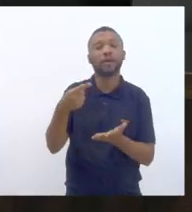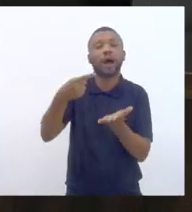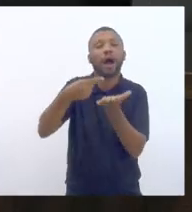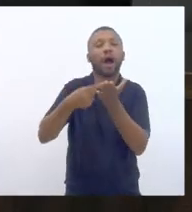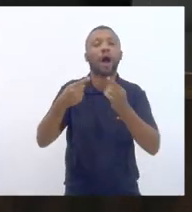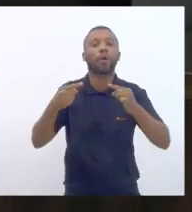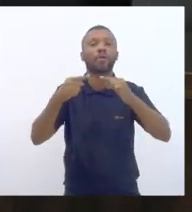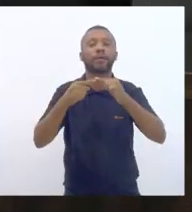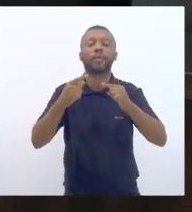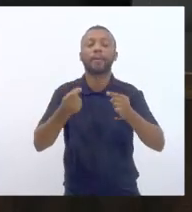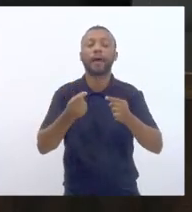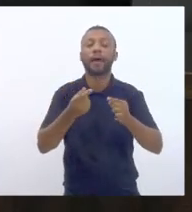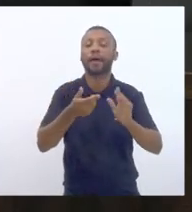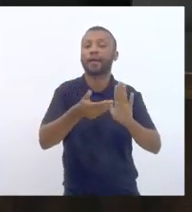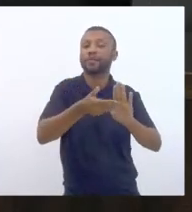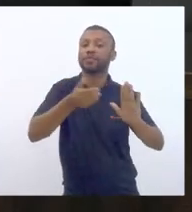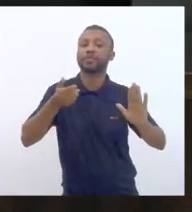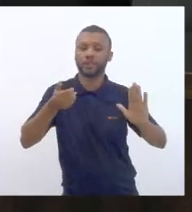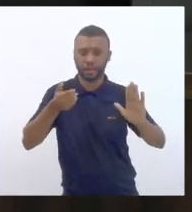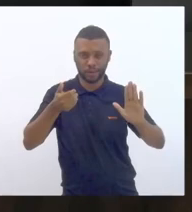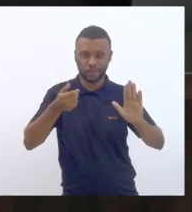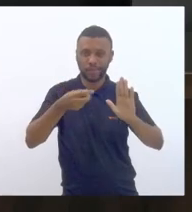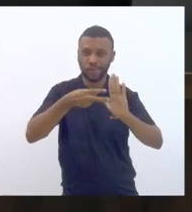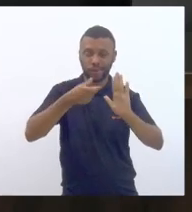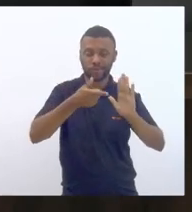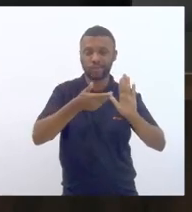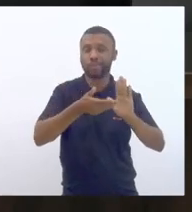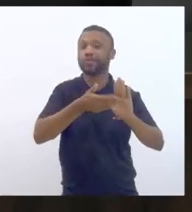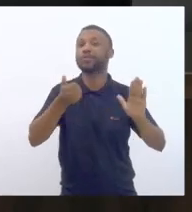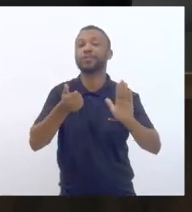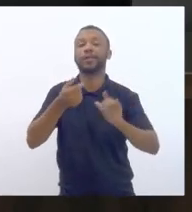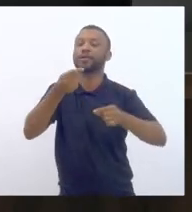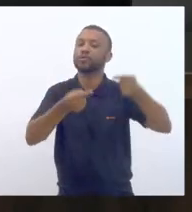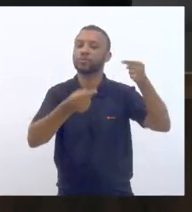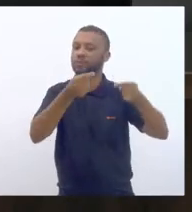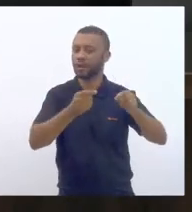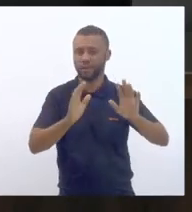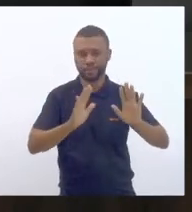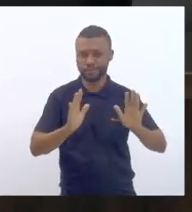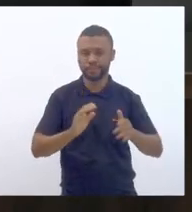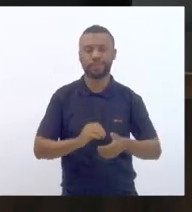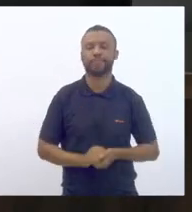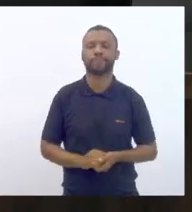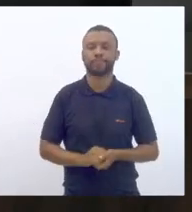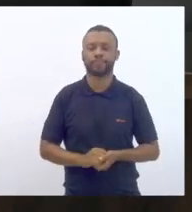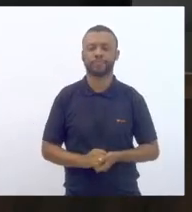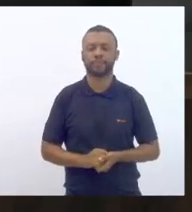para retirar. Então, retirado o 32.